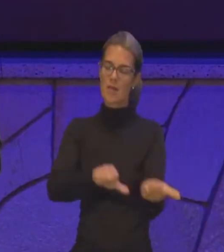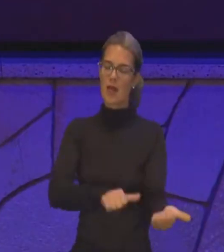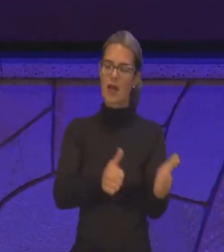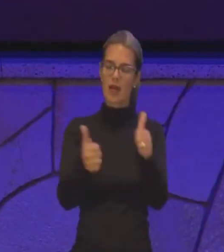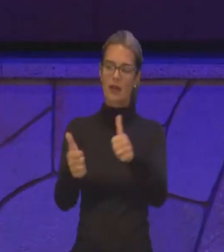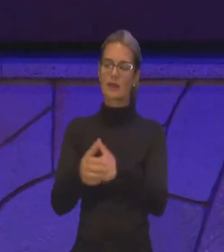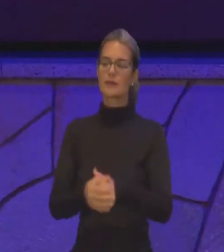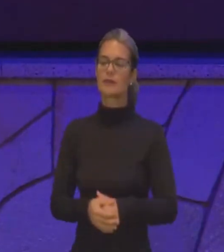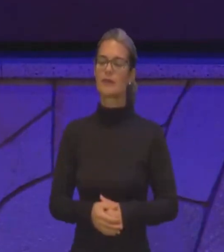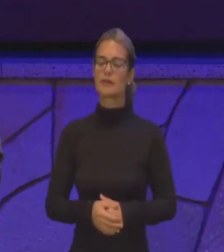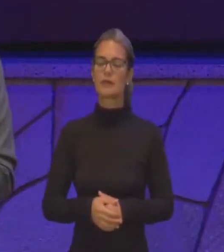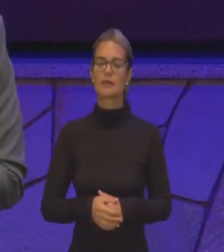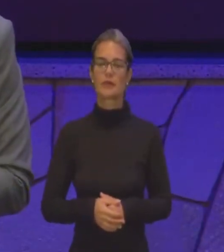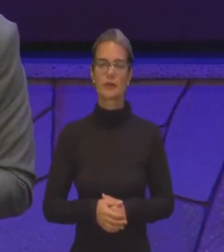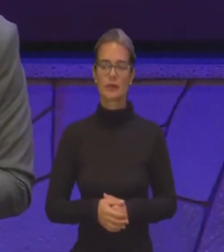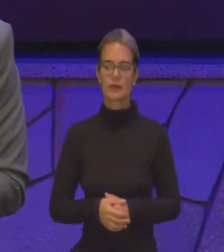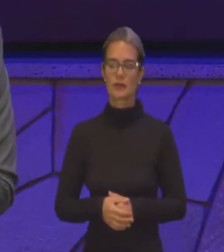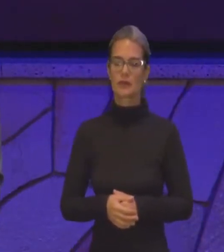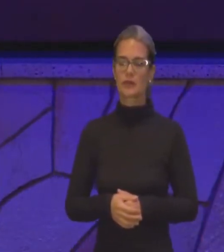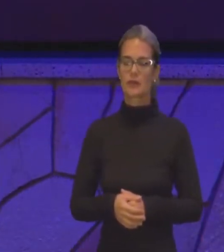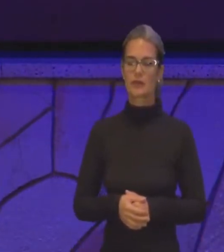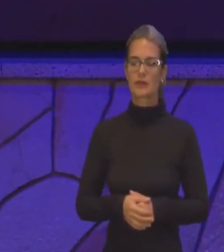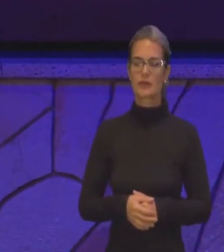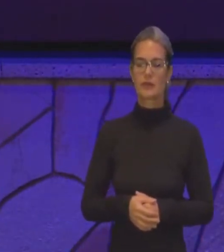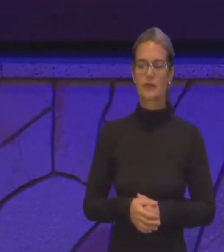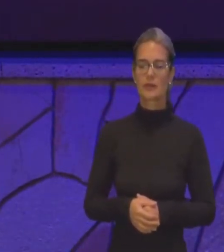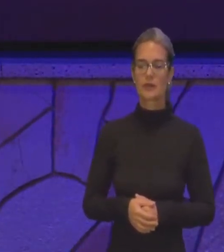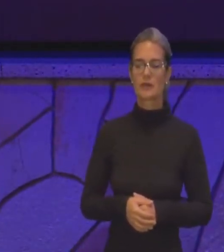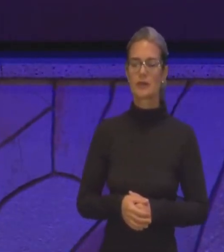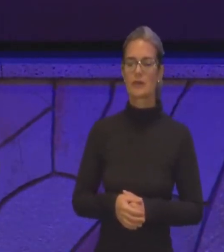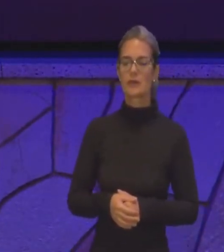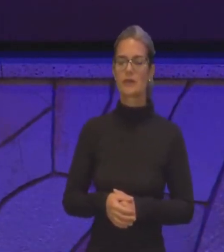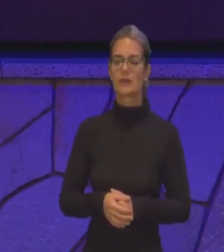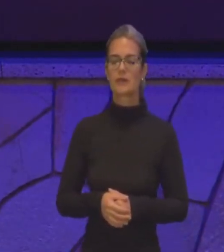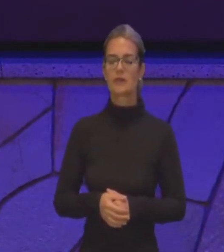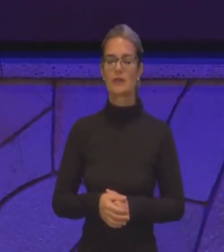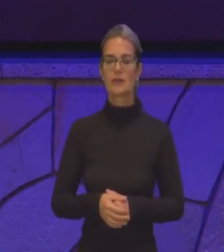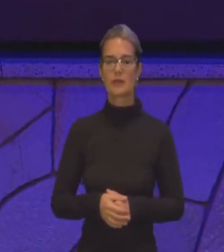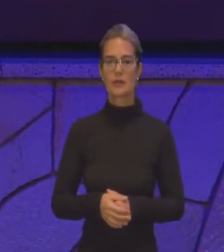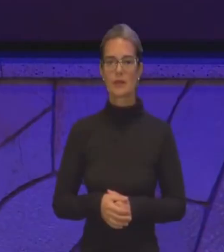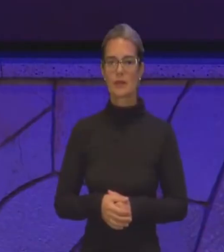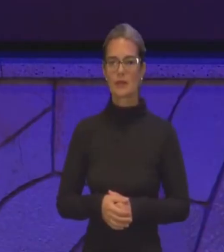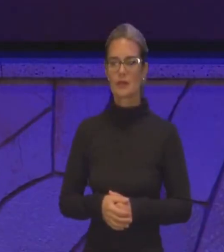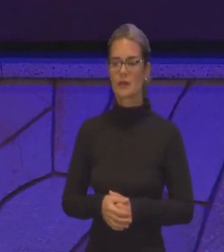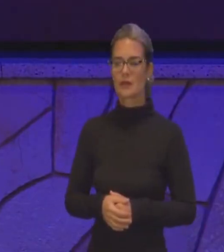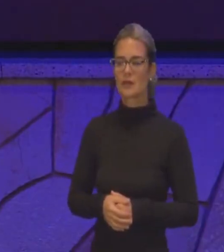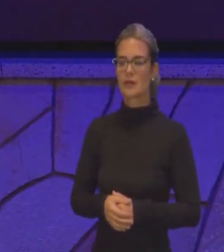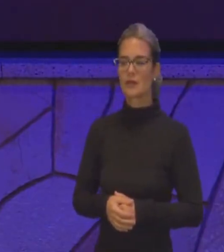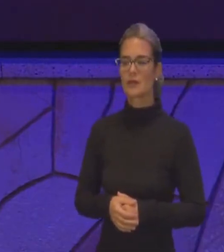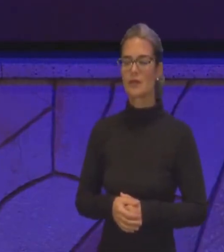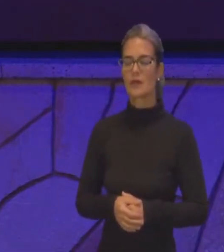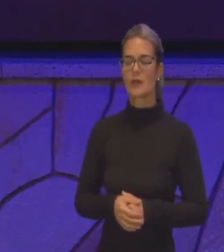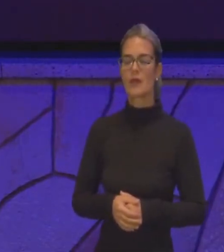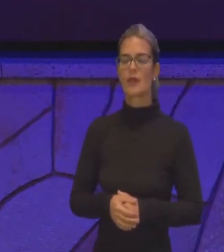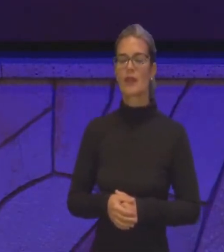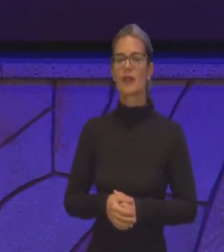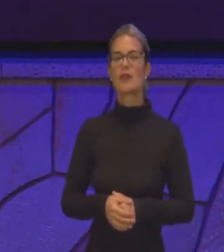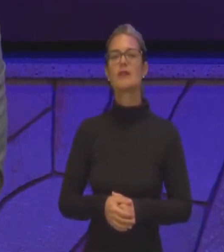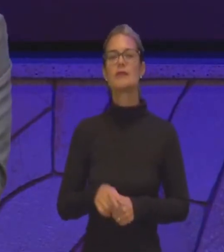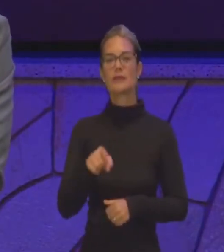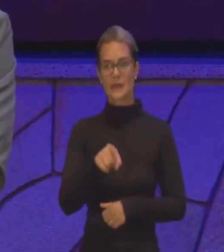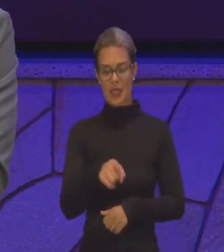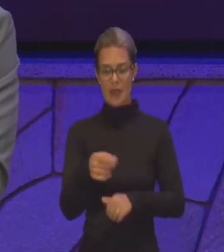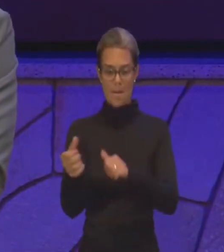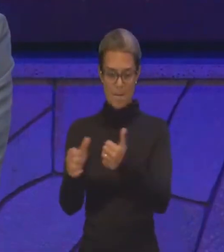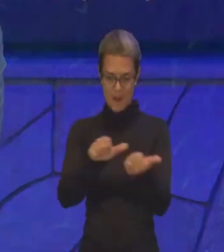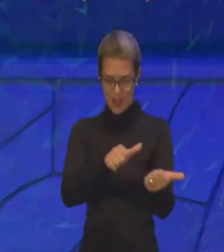Que ele dá continuidade então, e dizendo, não somente batizar as águas, mas ele diz, ensinar a